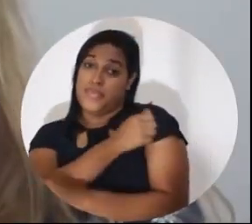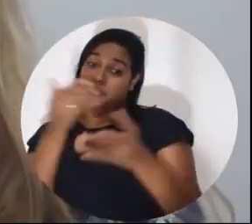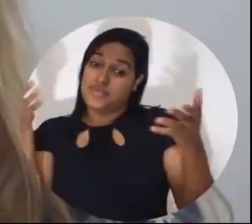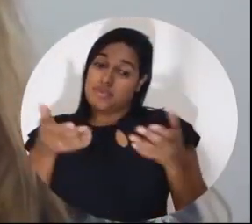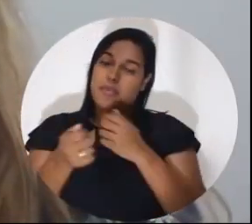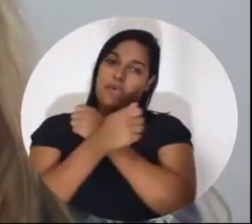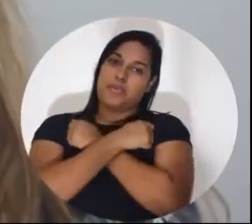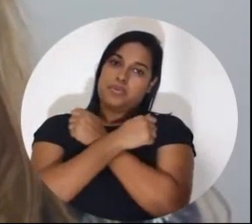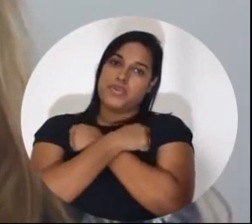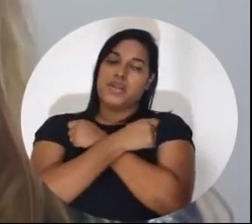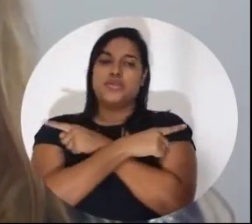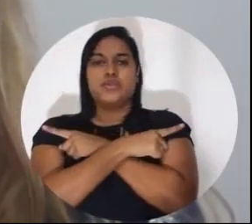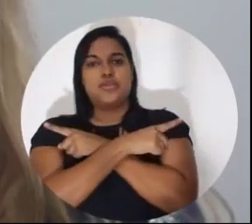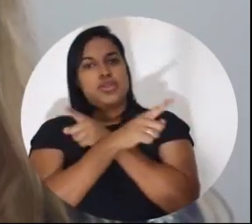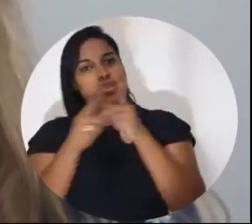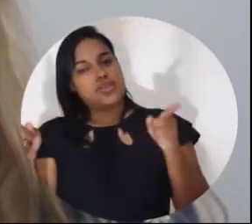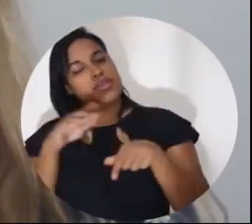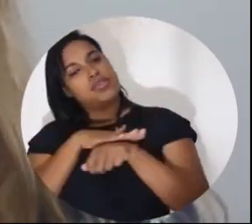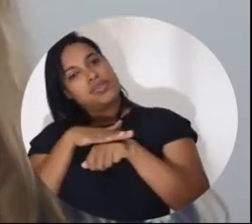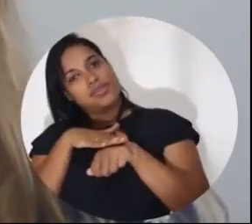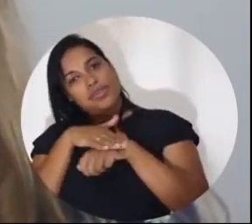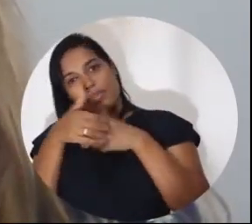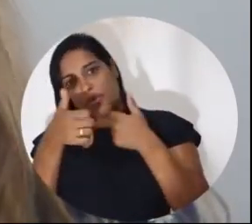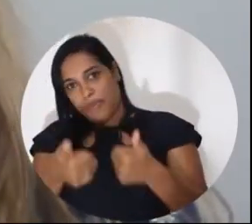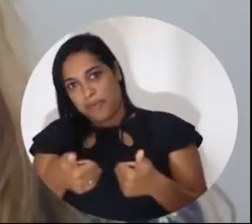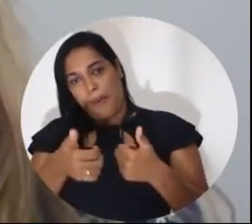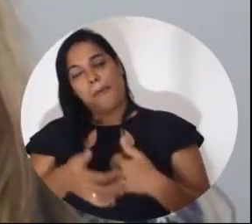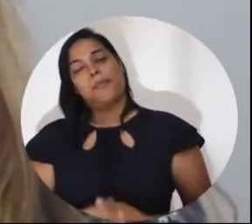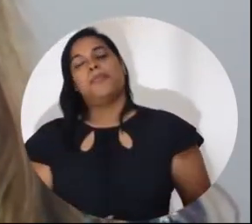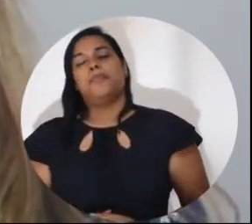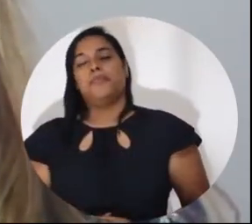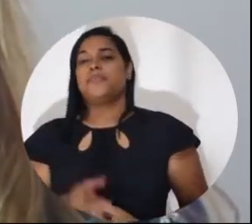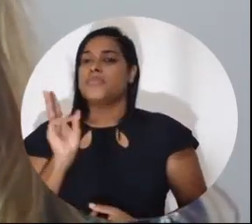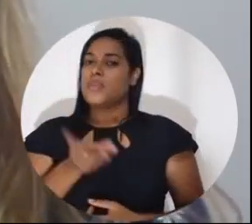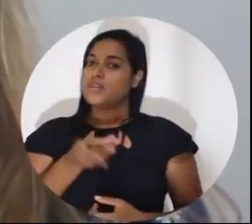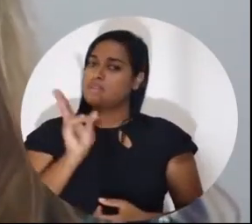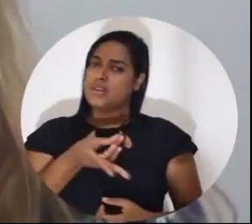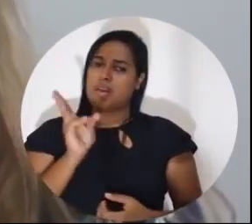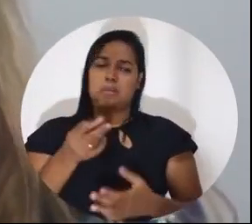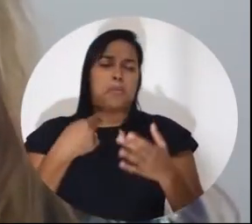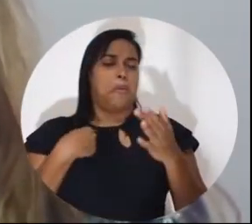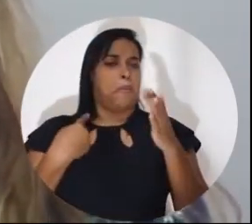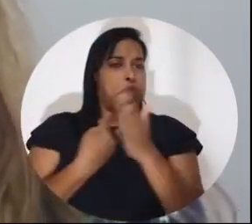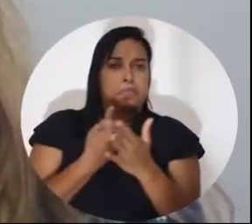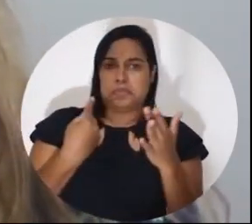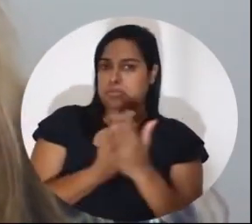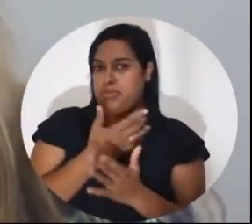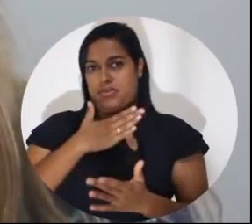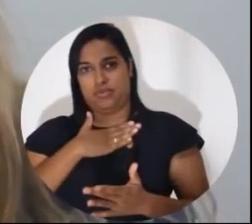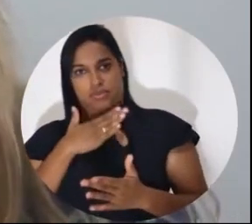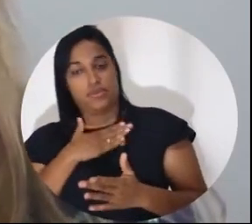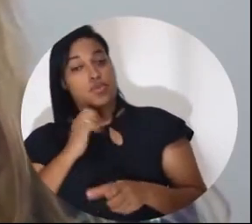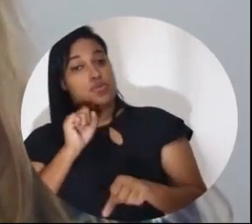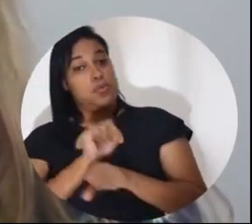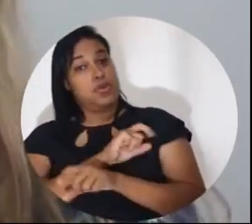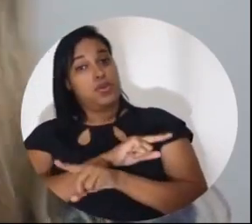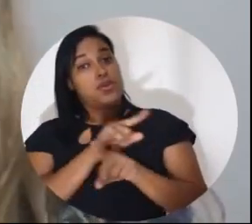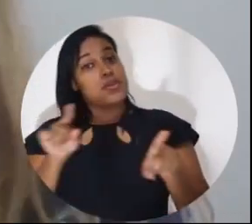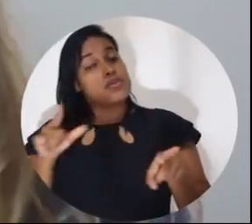aqui o meu abraço fraterno e carinhoso para vocês, dizendo que contem comigo. Eu espero que